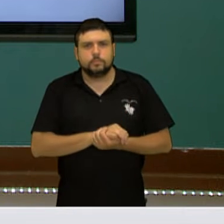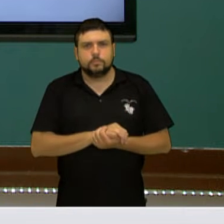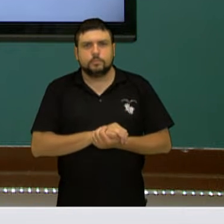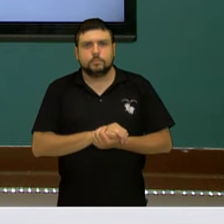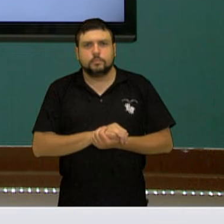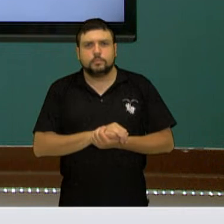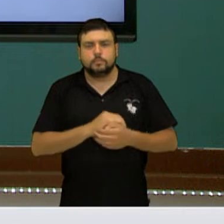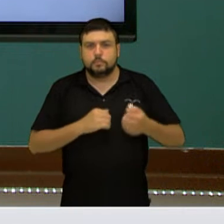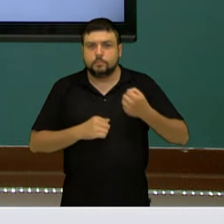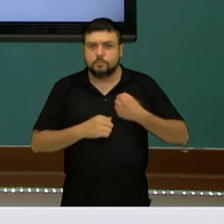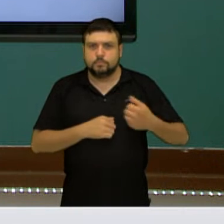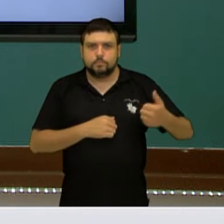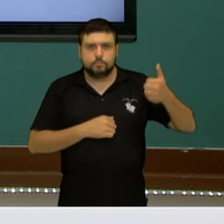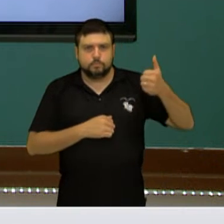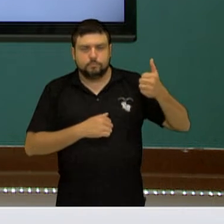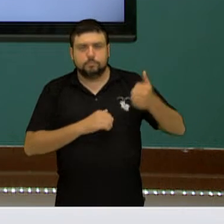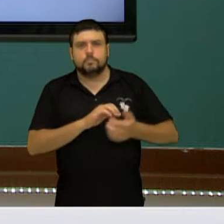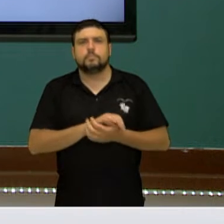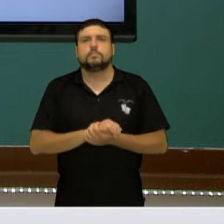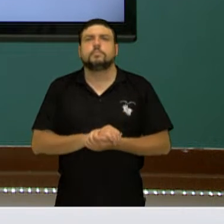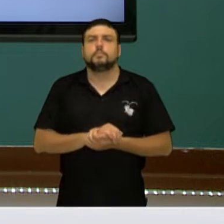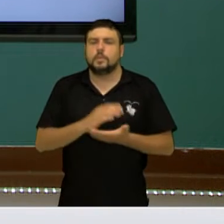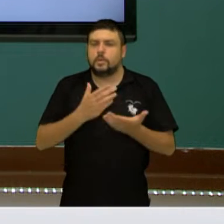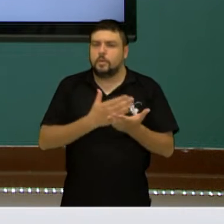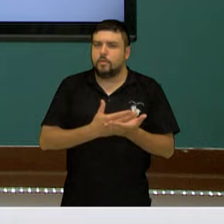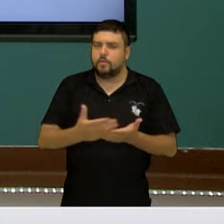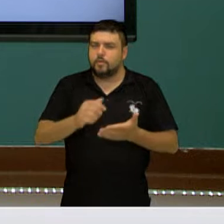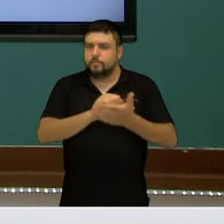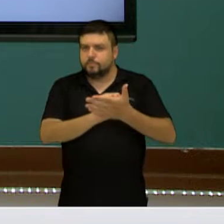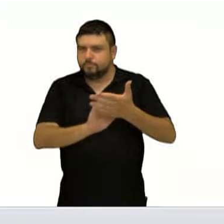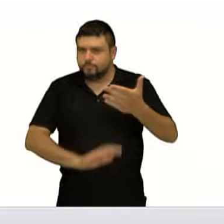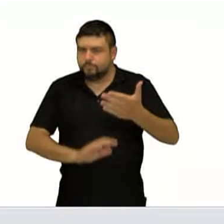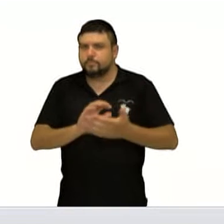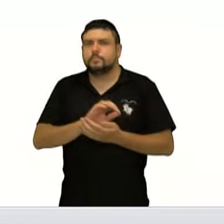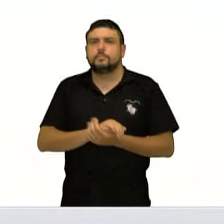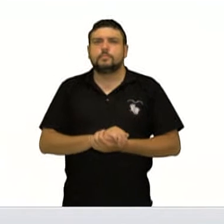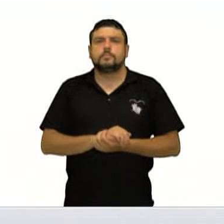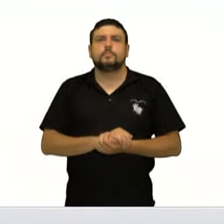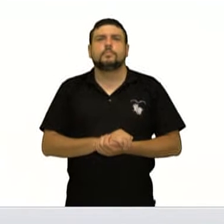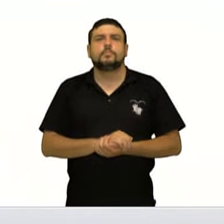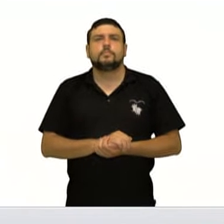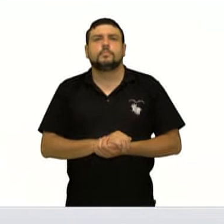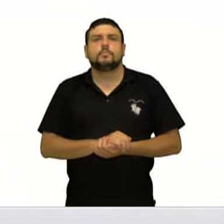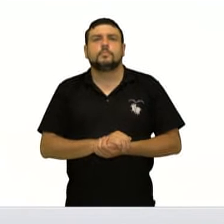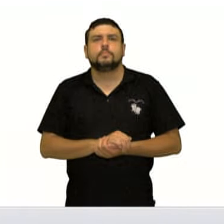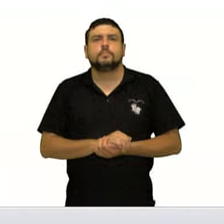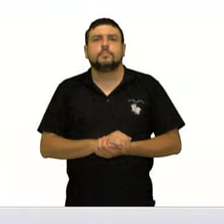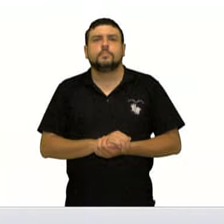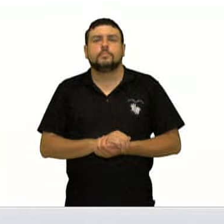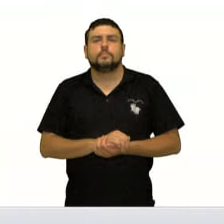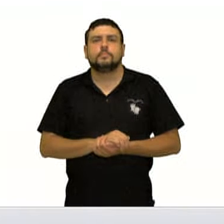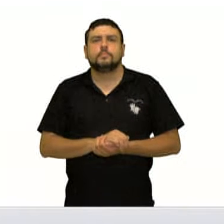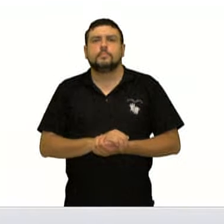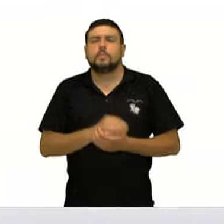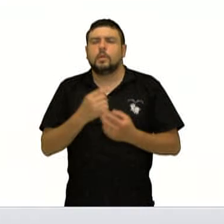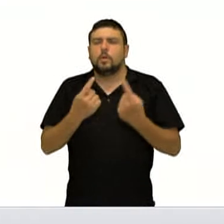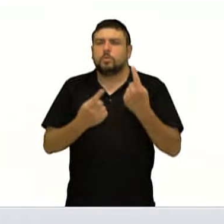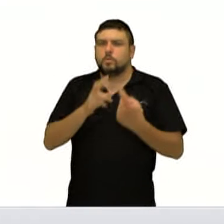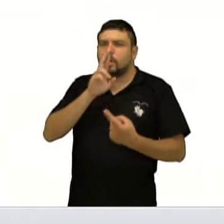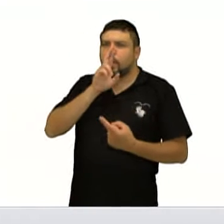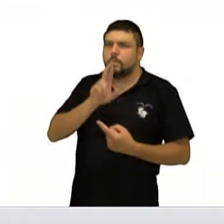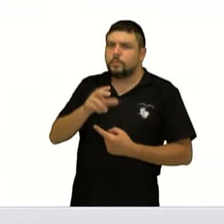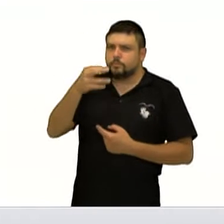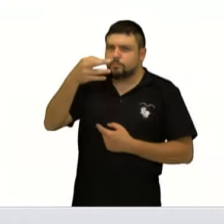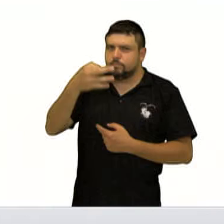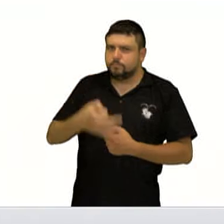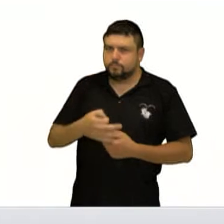opção número 1. Então, já começamos com o exercício aí para ver se você está antenado, tá bom? Ele diz, assinale a opção correta. Então,